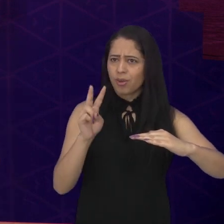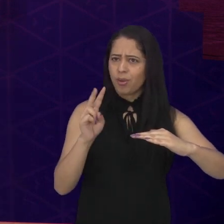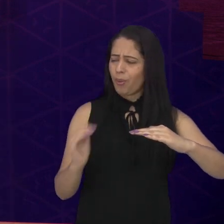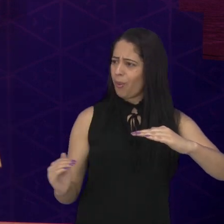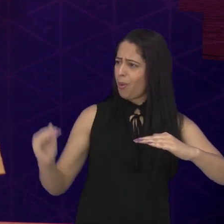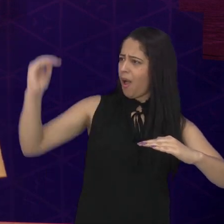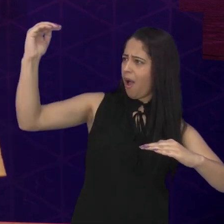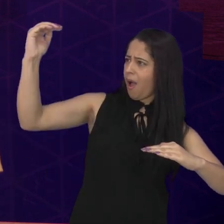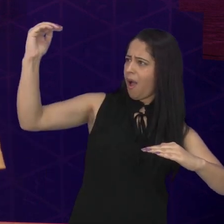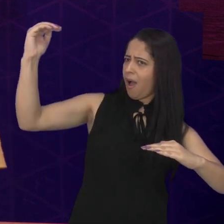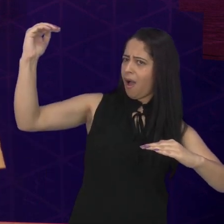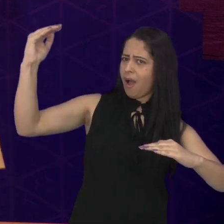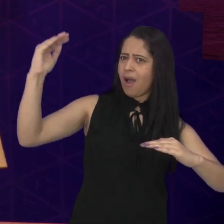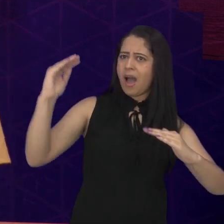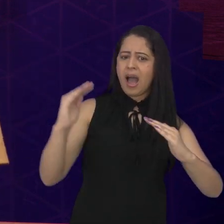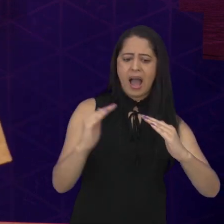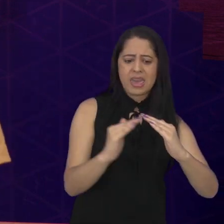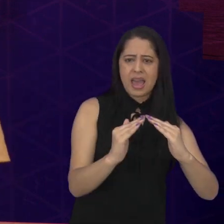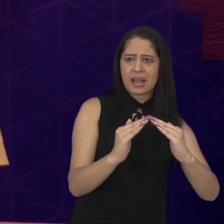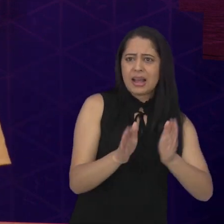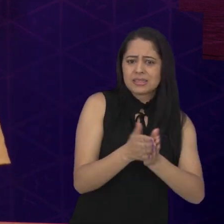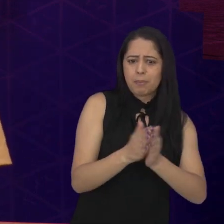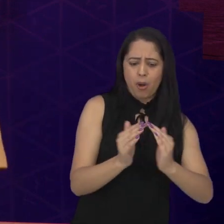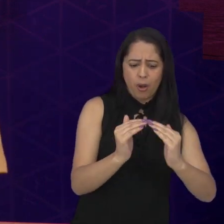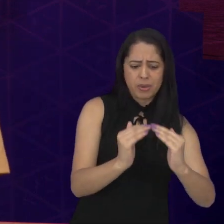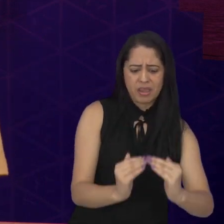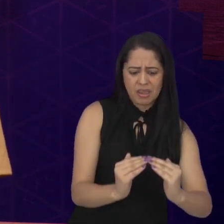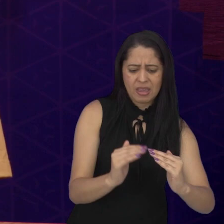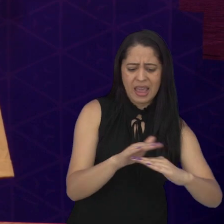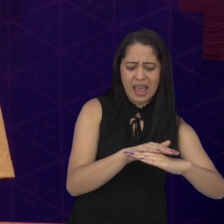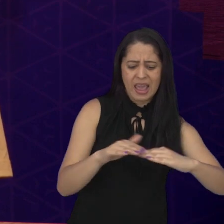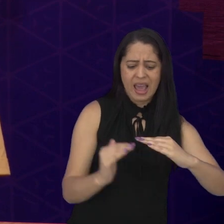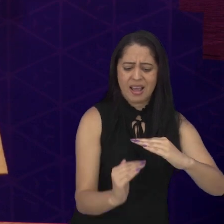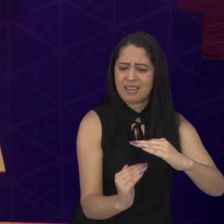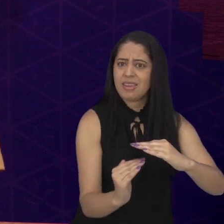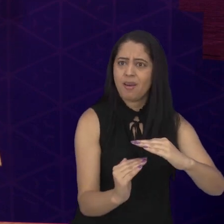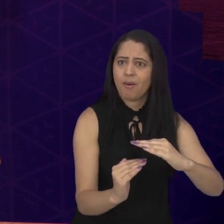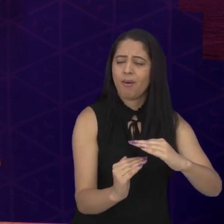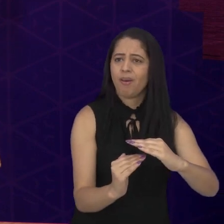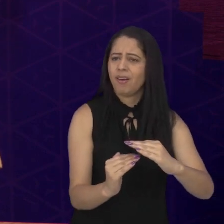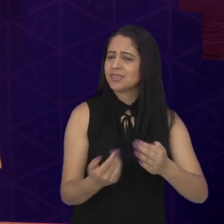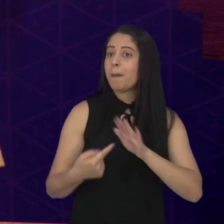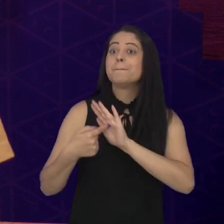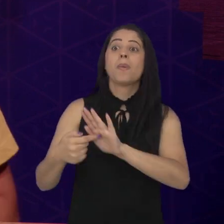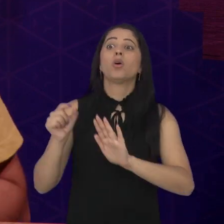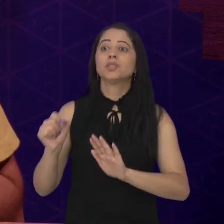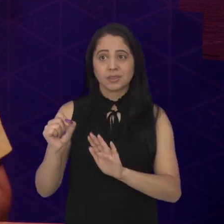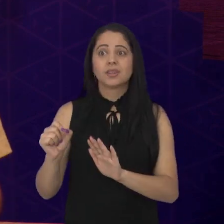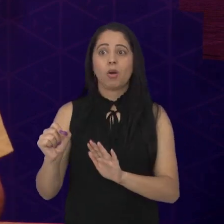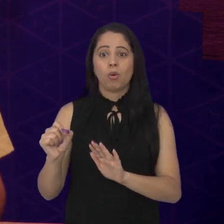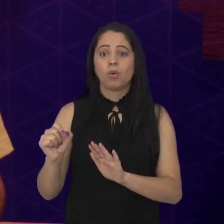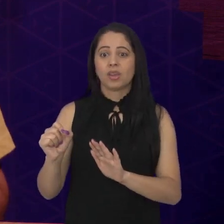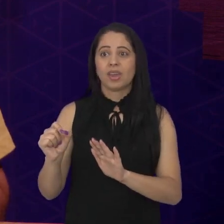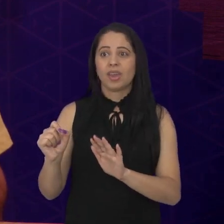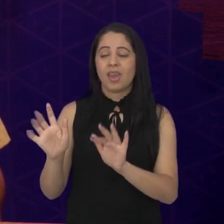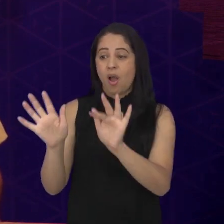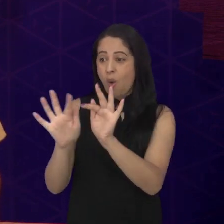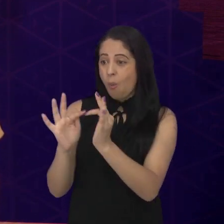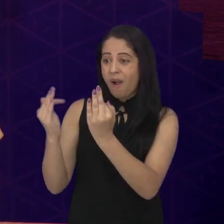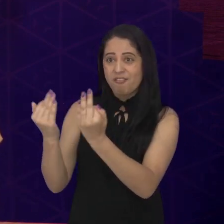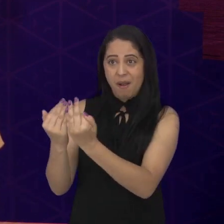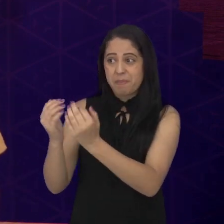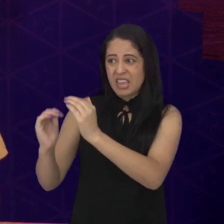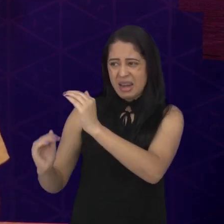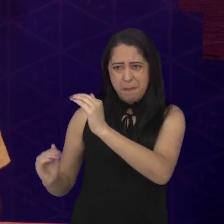assim, é genial para mostrar, e é muito forte, né? Para mostrar que realmente